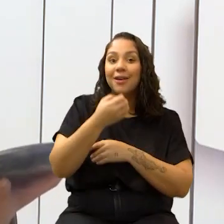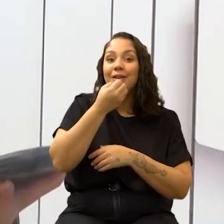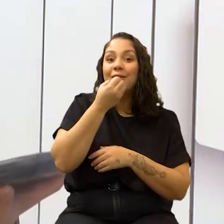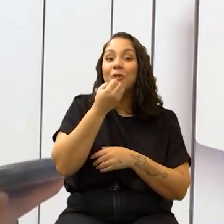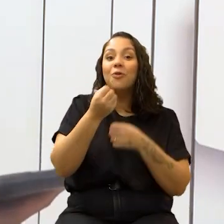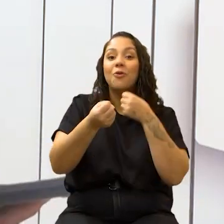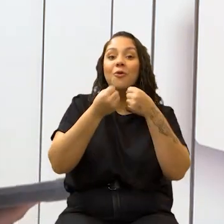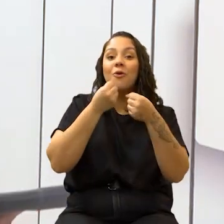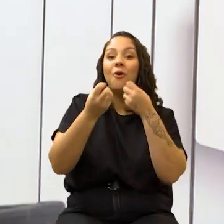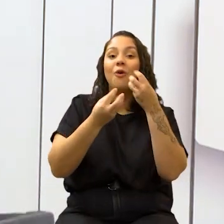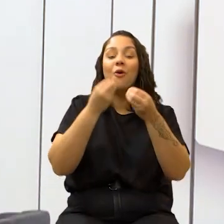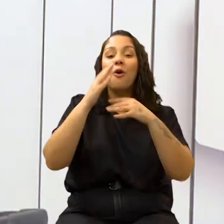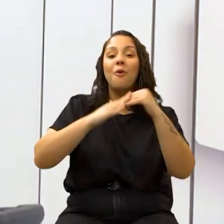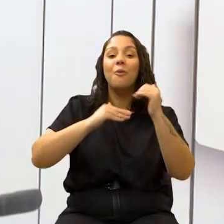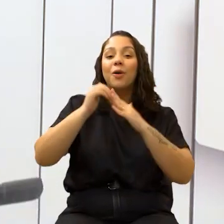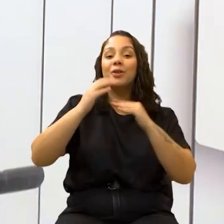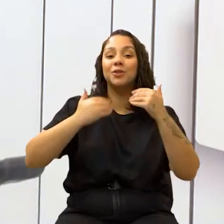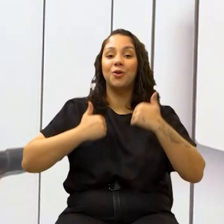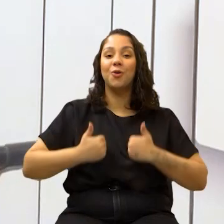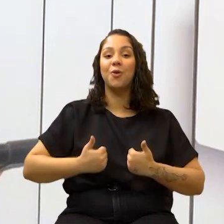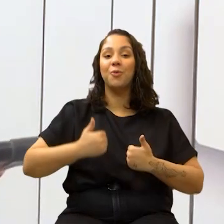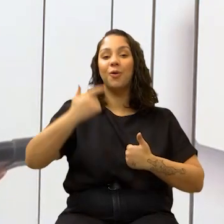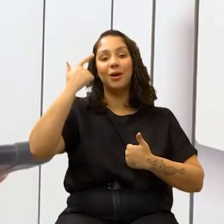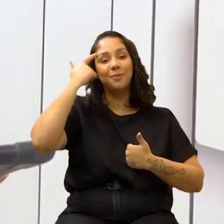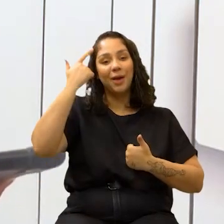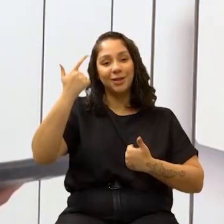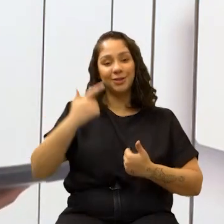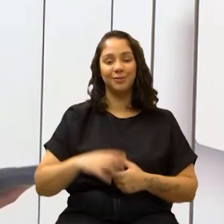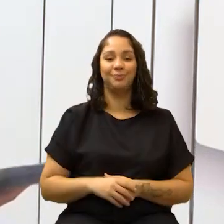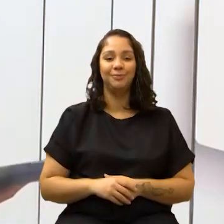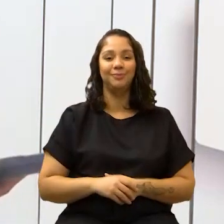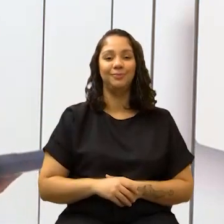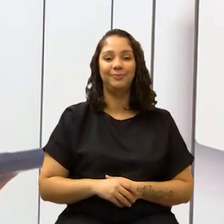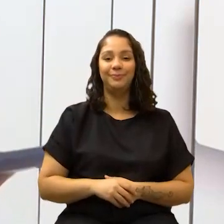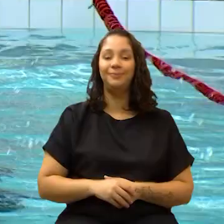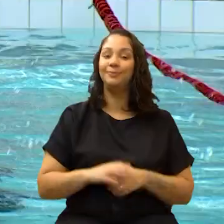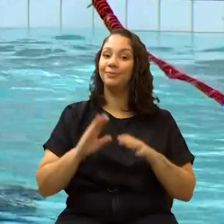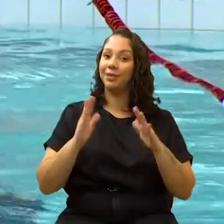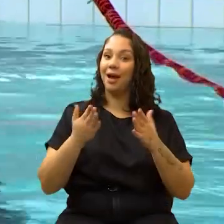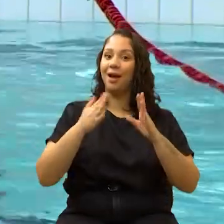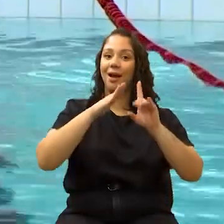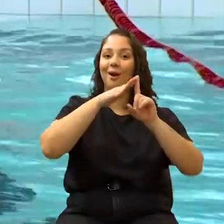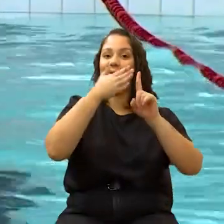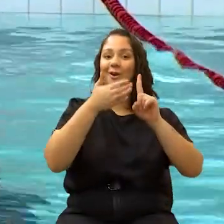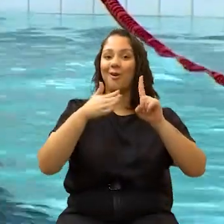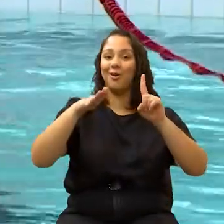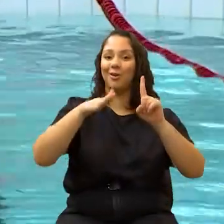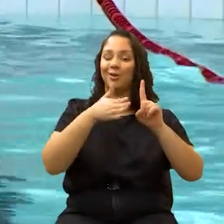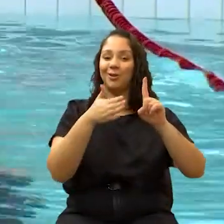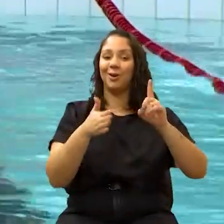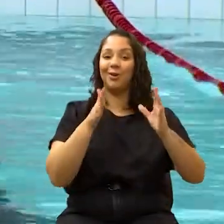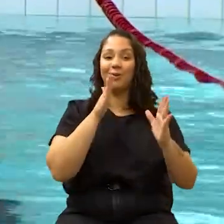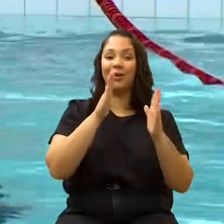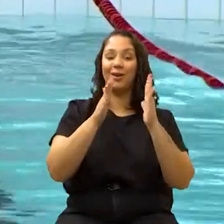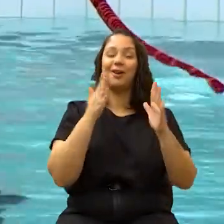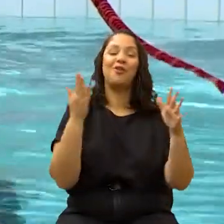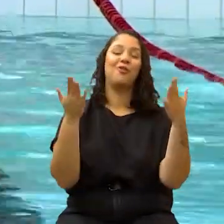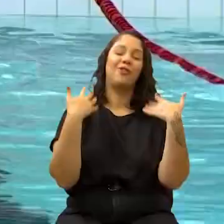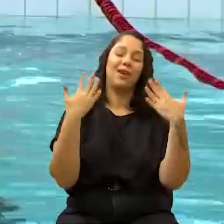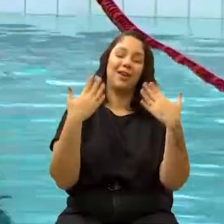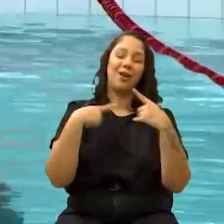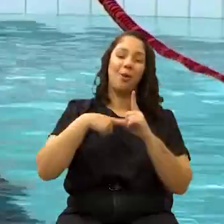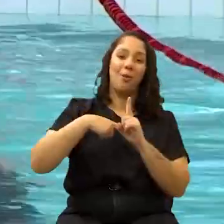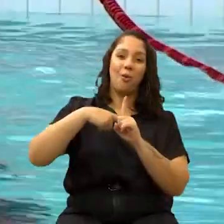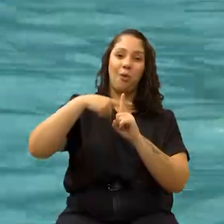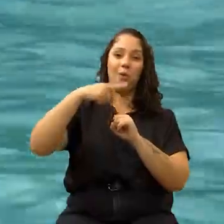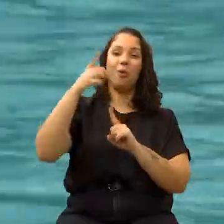e conferir os benefícios dessa prática para o corpo e a mente? Já é outono e as temperaturas ainda são